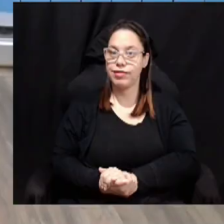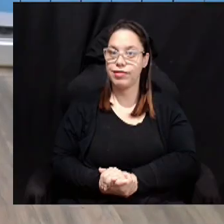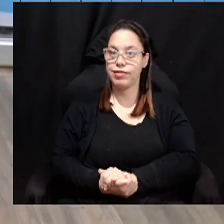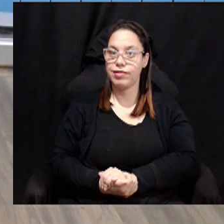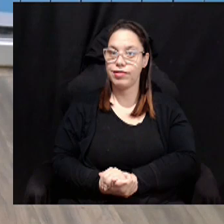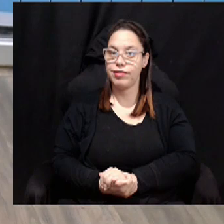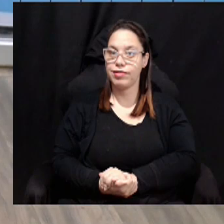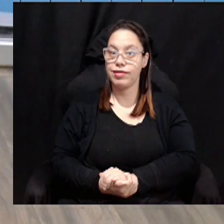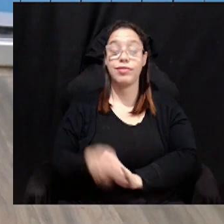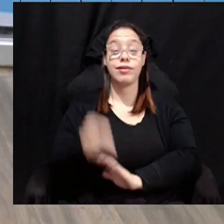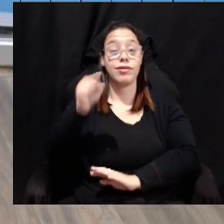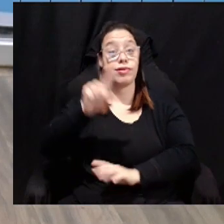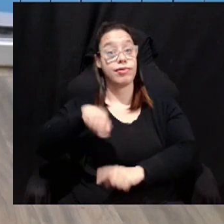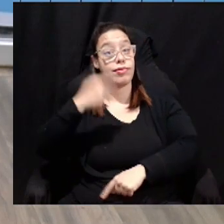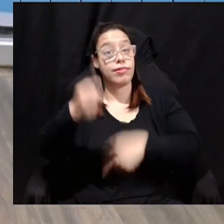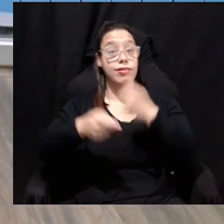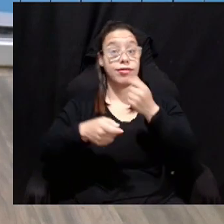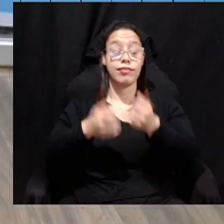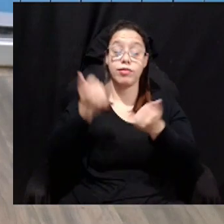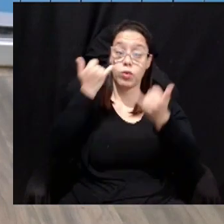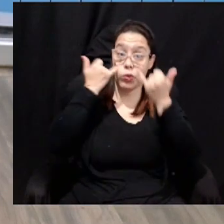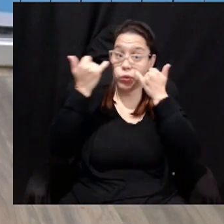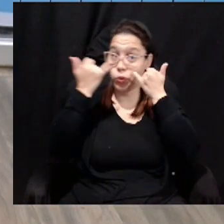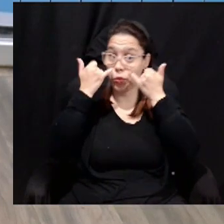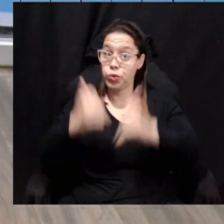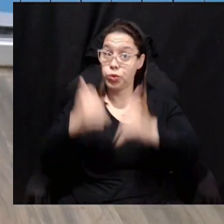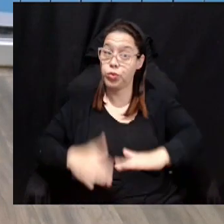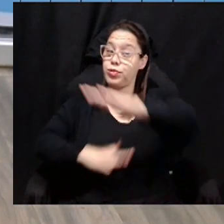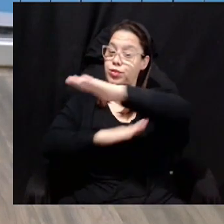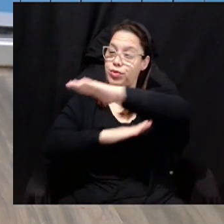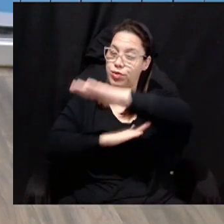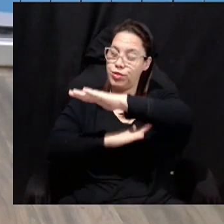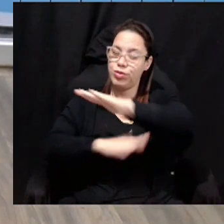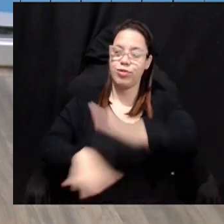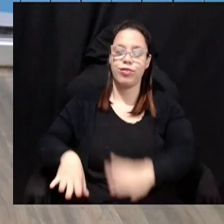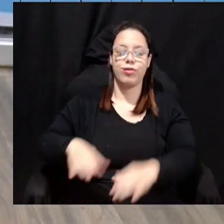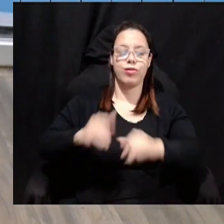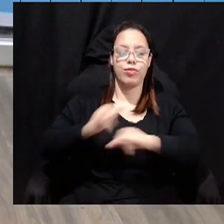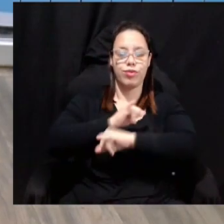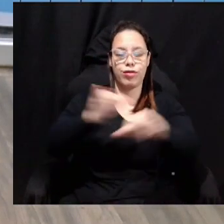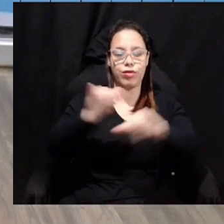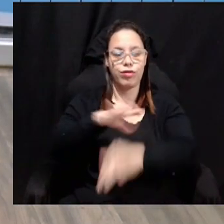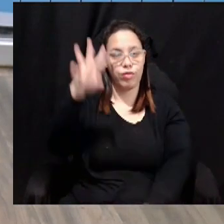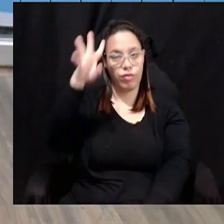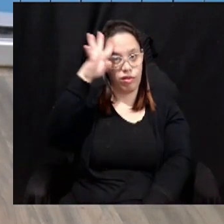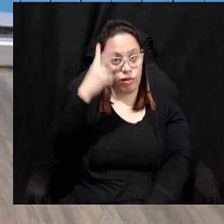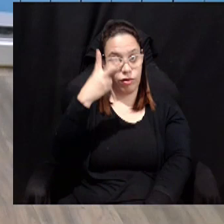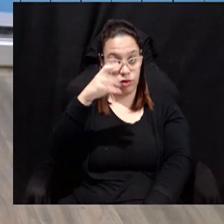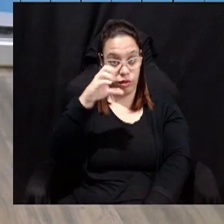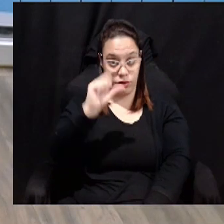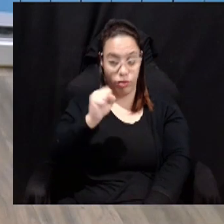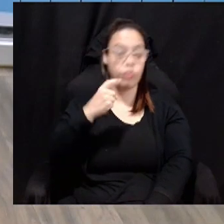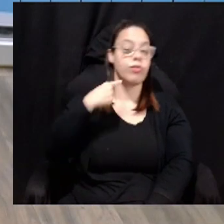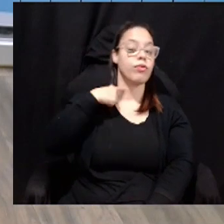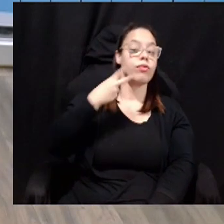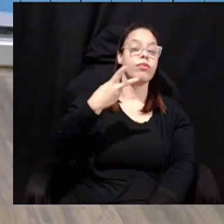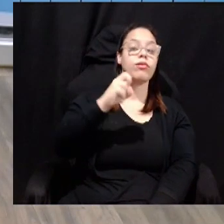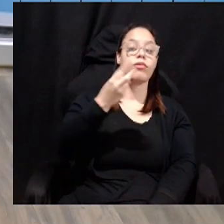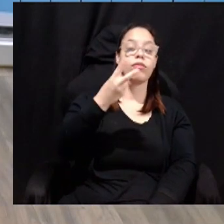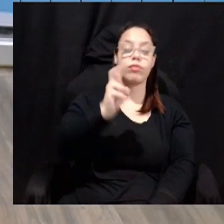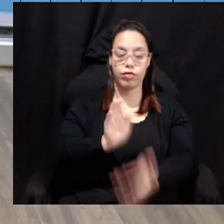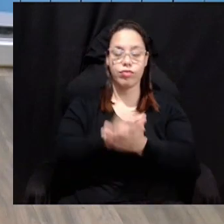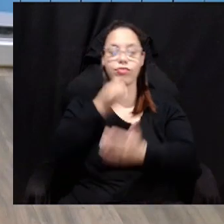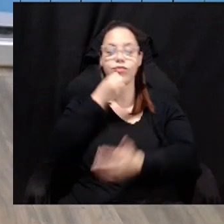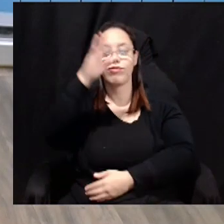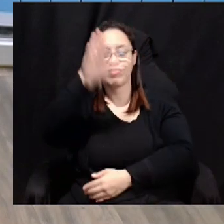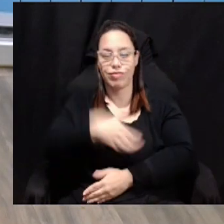Essas e outras informações no Câmara Notícia desta quarta-feira, 28 de maio de 2025. Uma boa tarde para